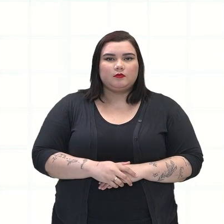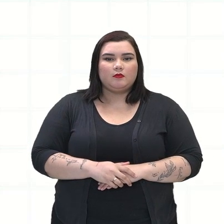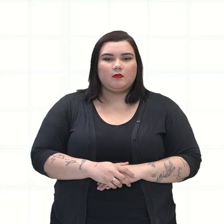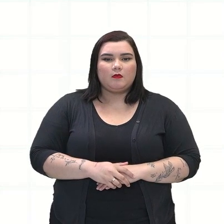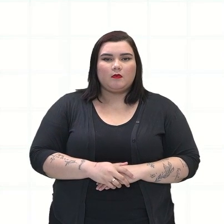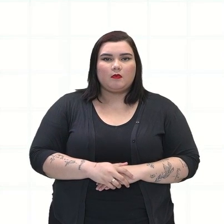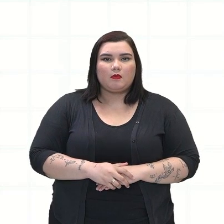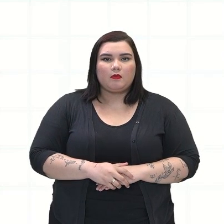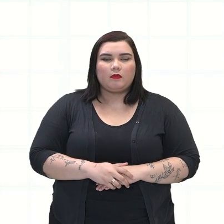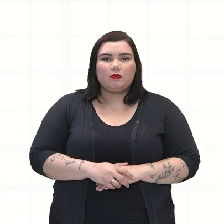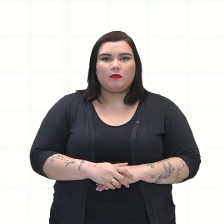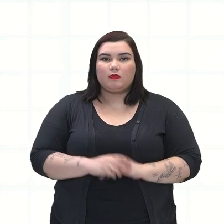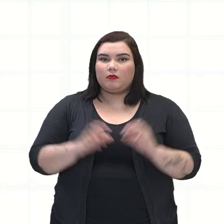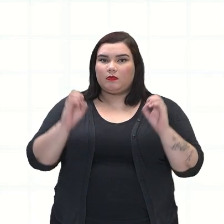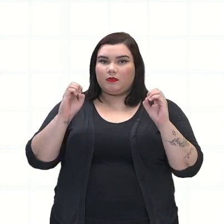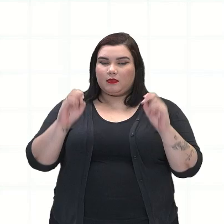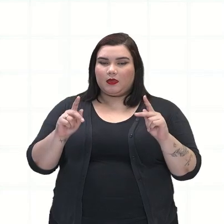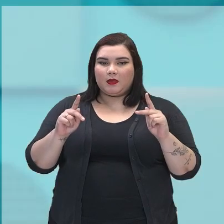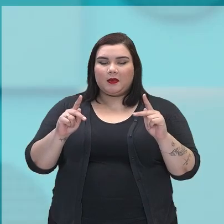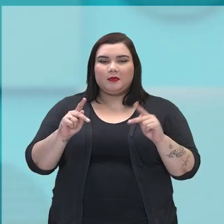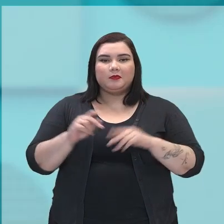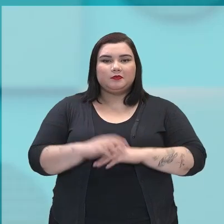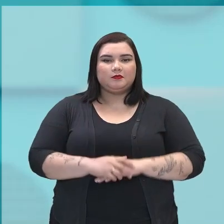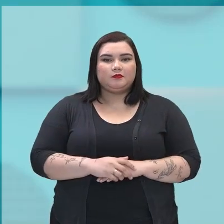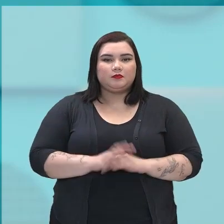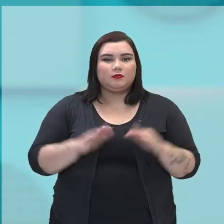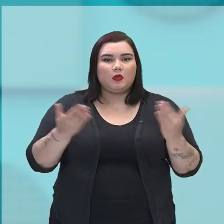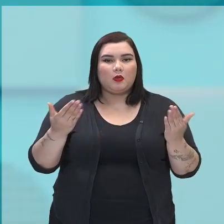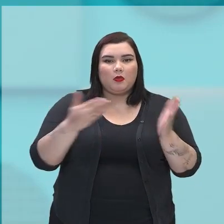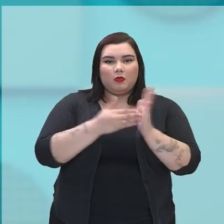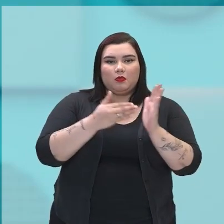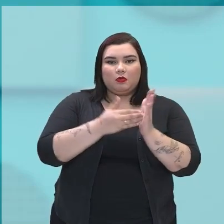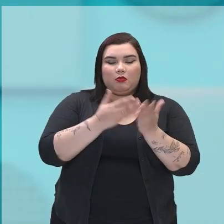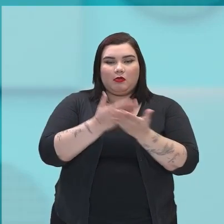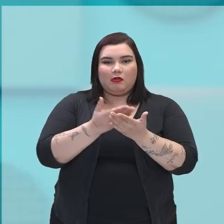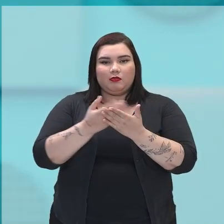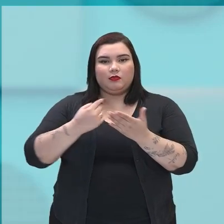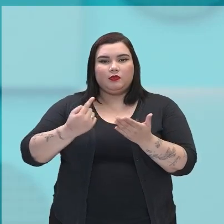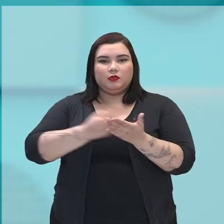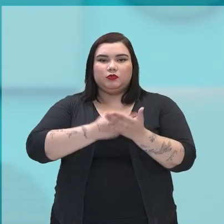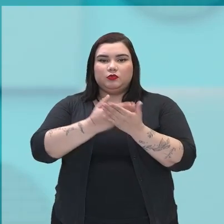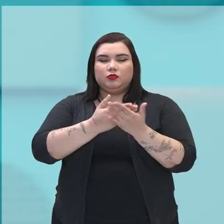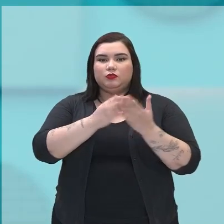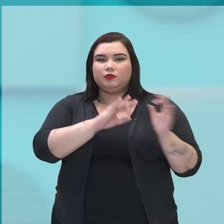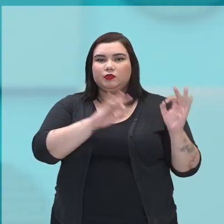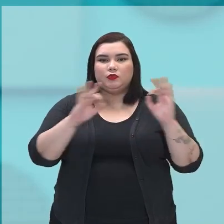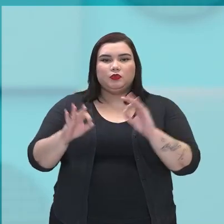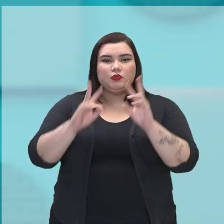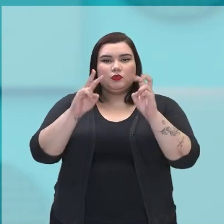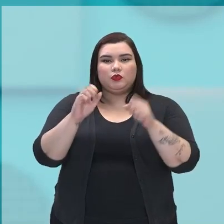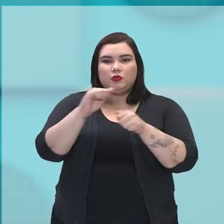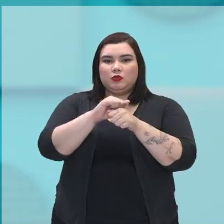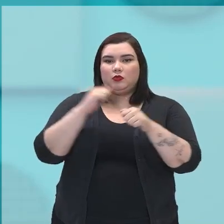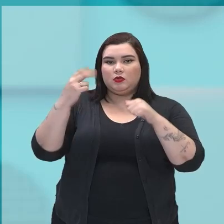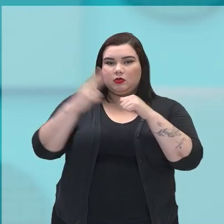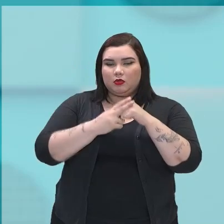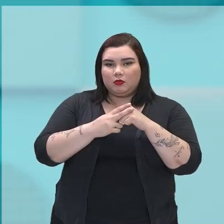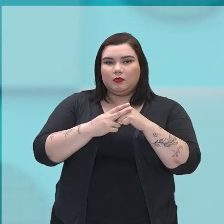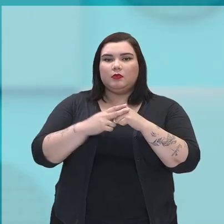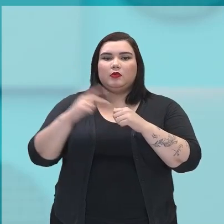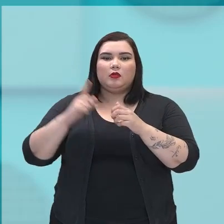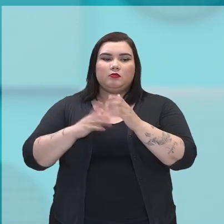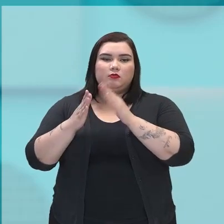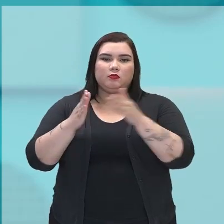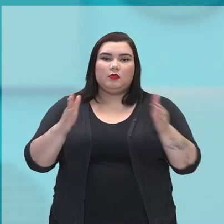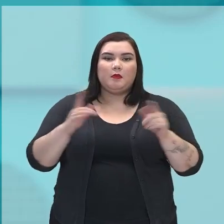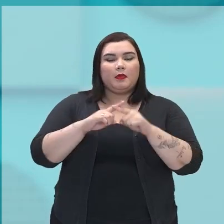the gym, ok? Então, nesse último momento da aula, nós vimos sobre os advérbios de frequência,